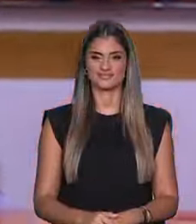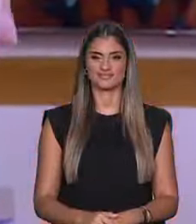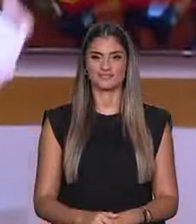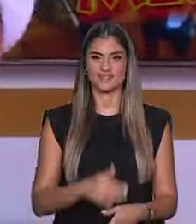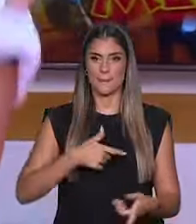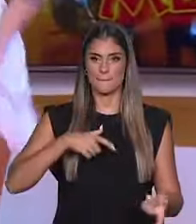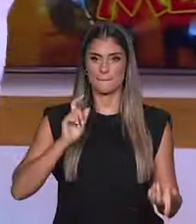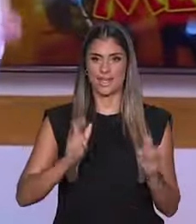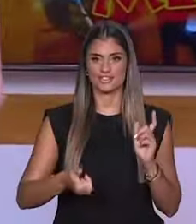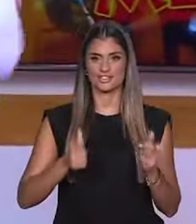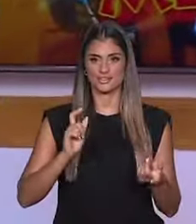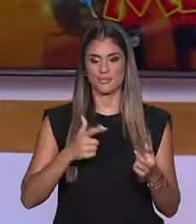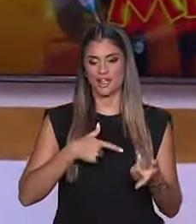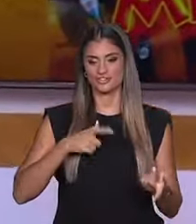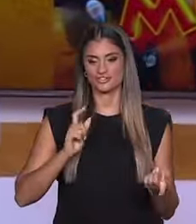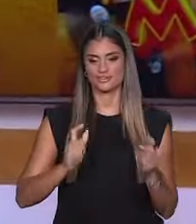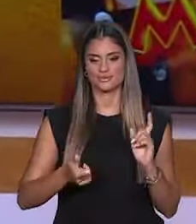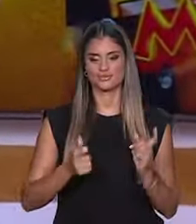México, México.